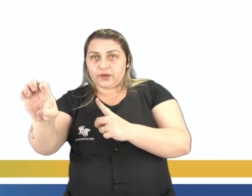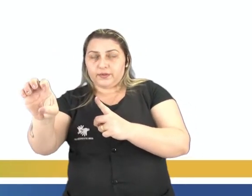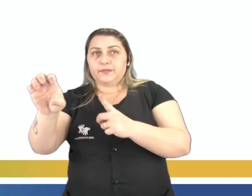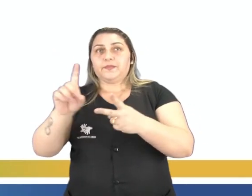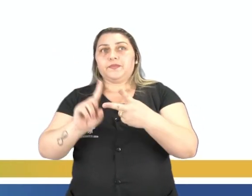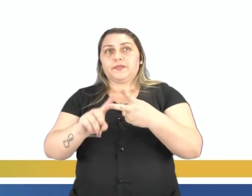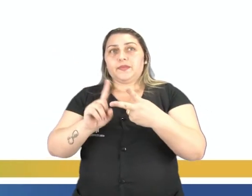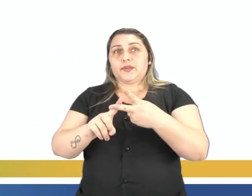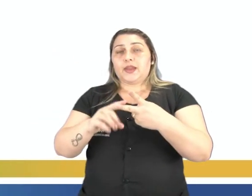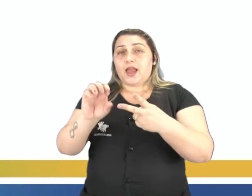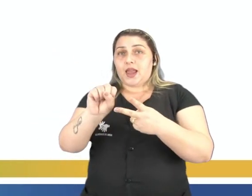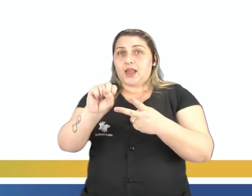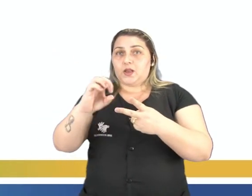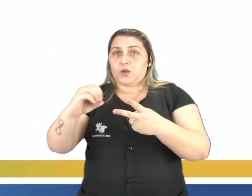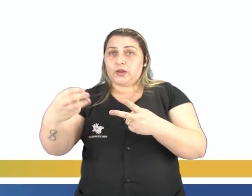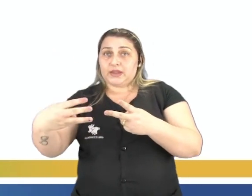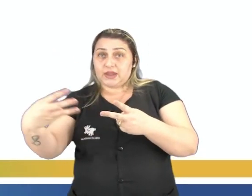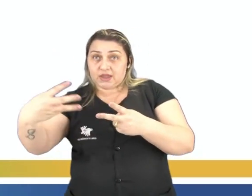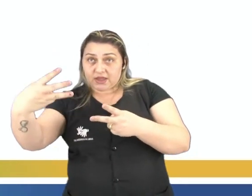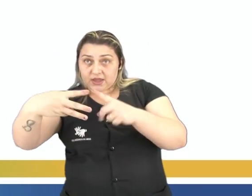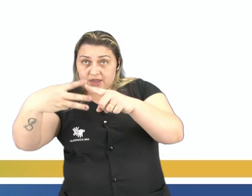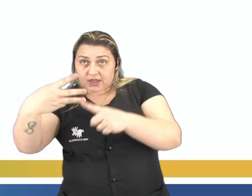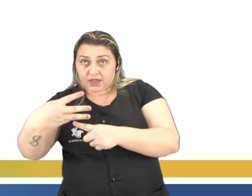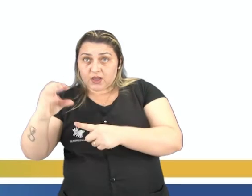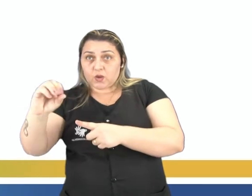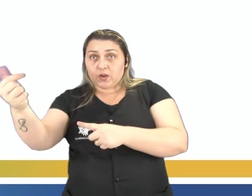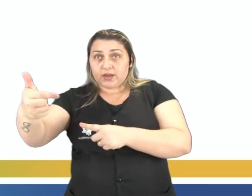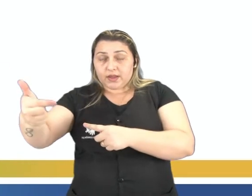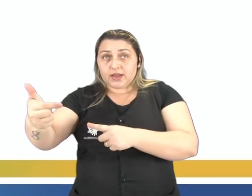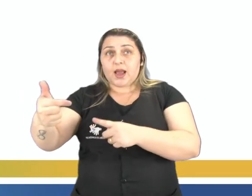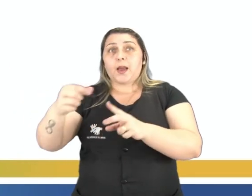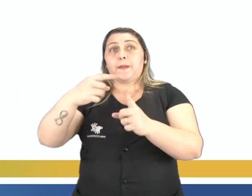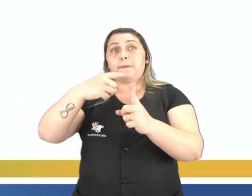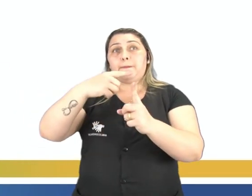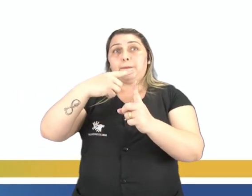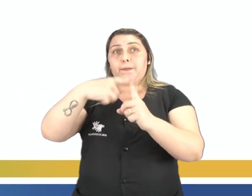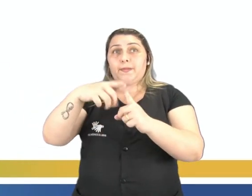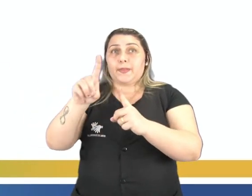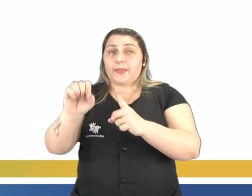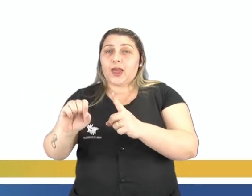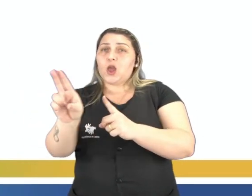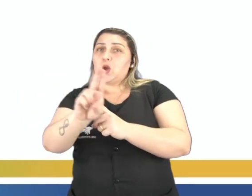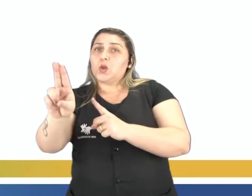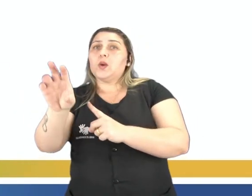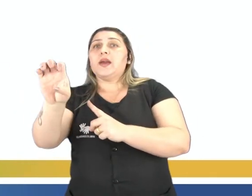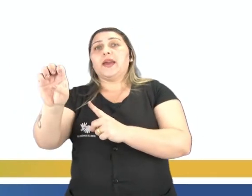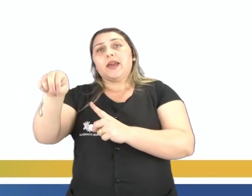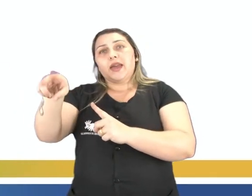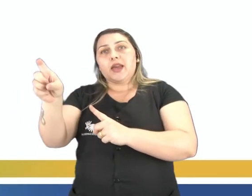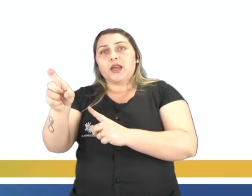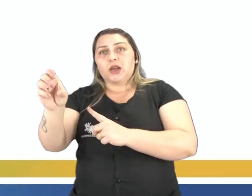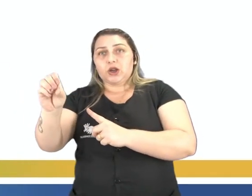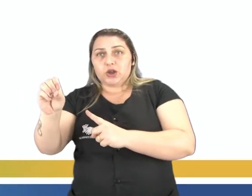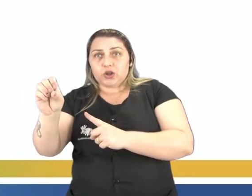aqui trióxido, porque tem 3 oxigênio, preposição de e o nome do elemento químico que está